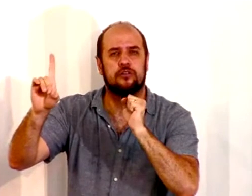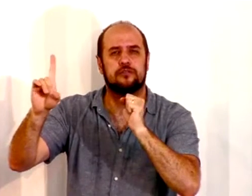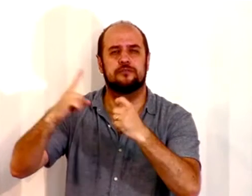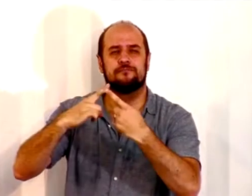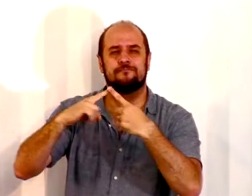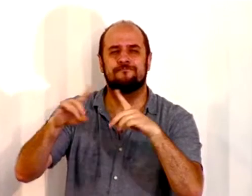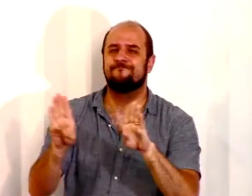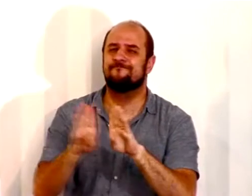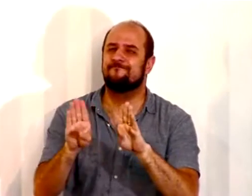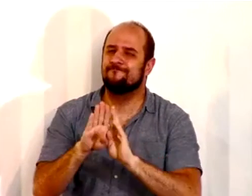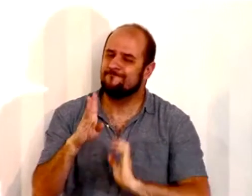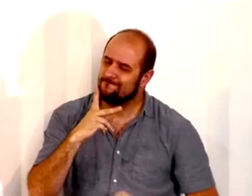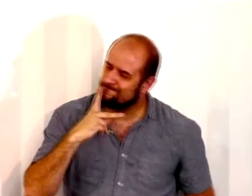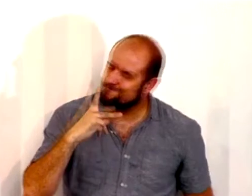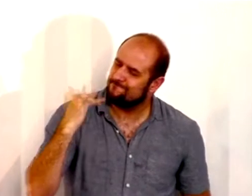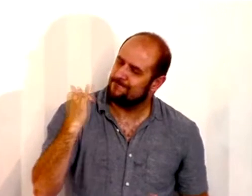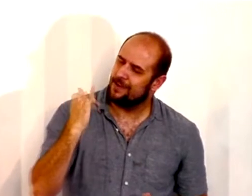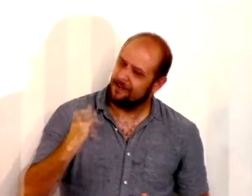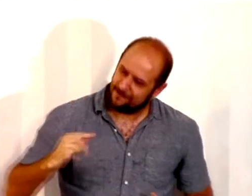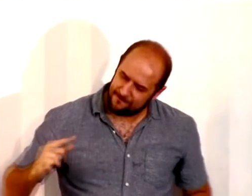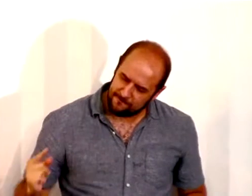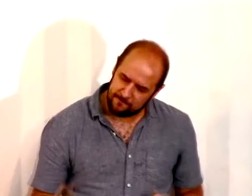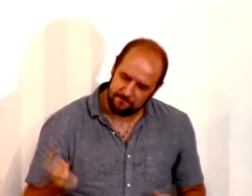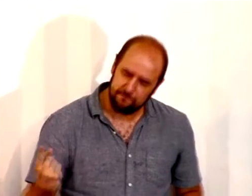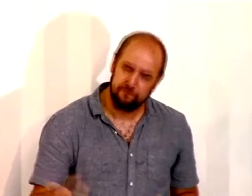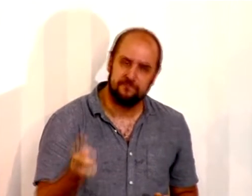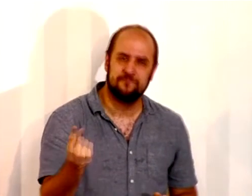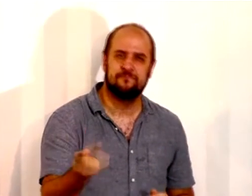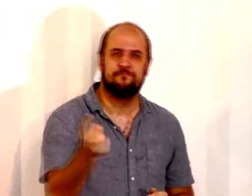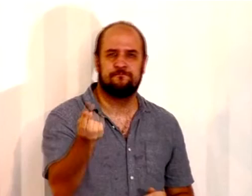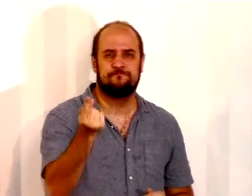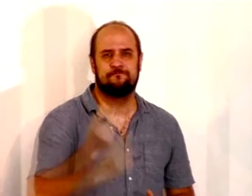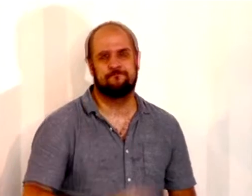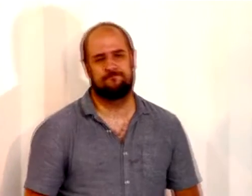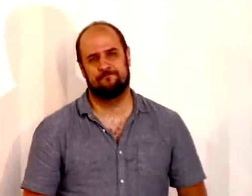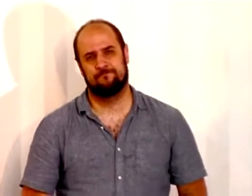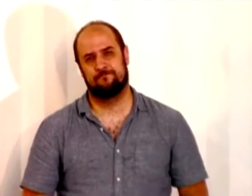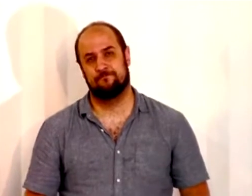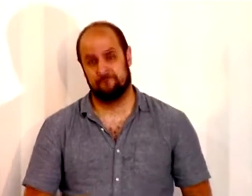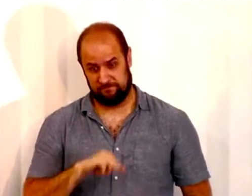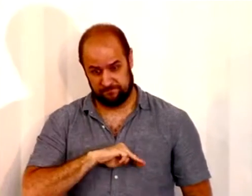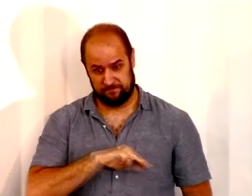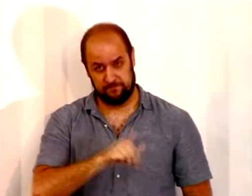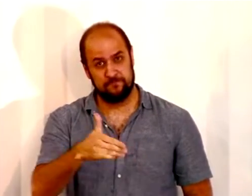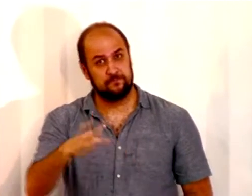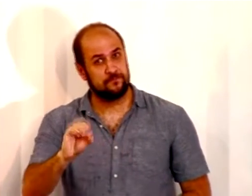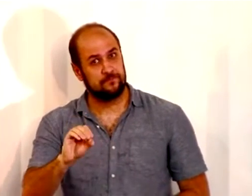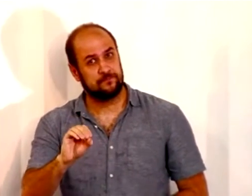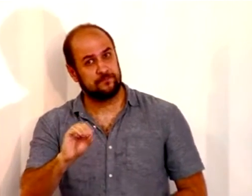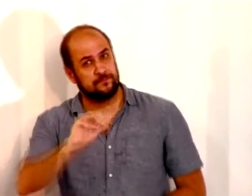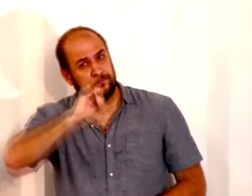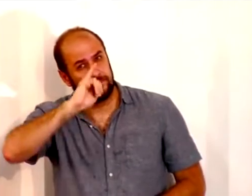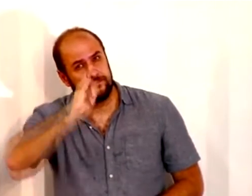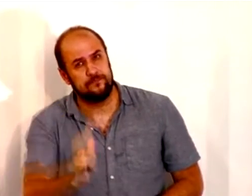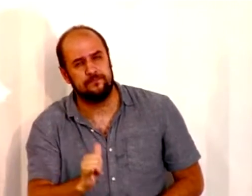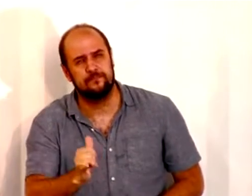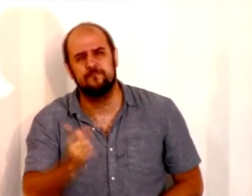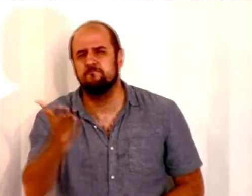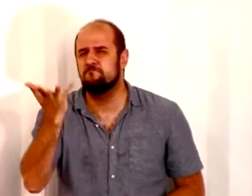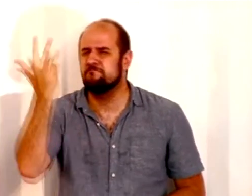Pai da eternidade. Lá em Miqueias, diz que desde os tempos